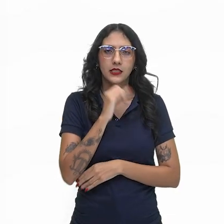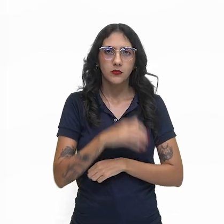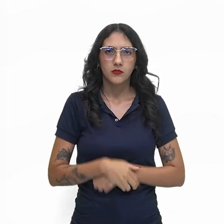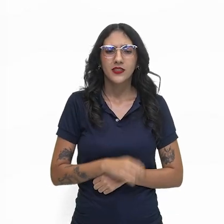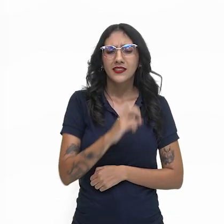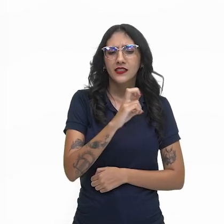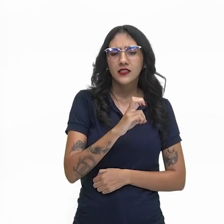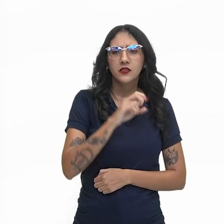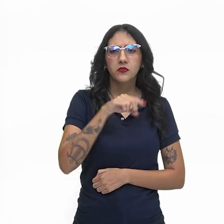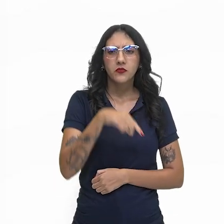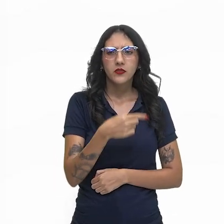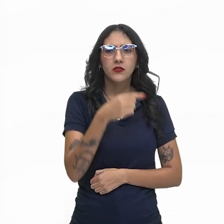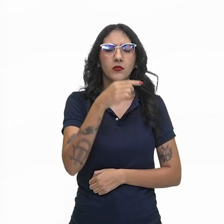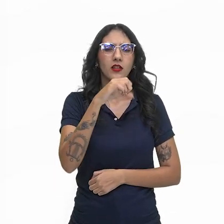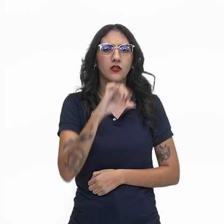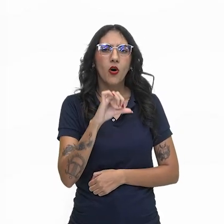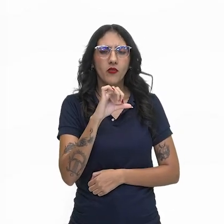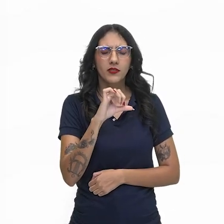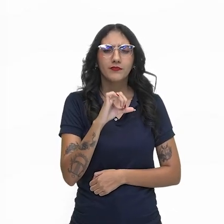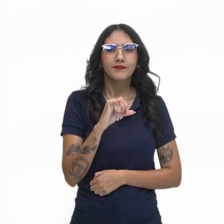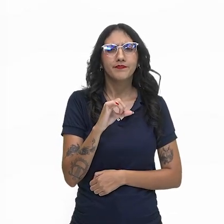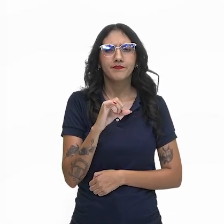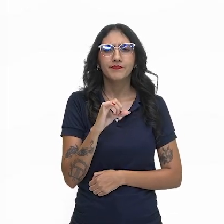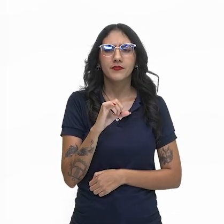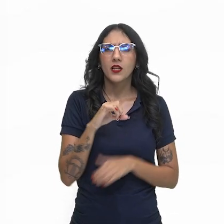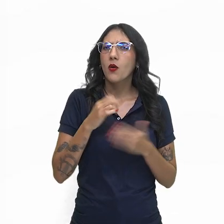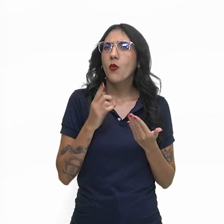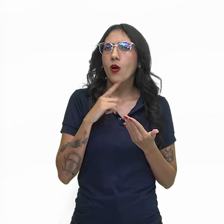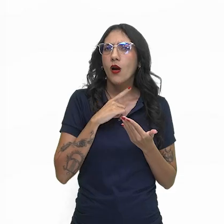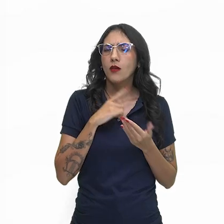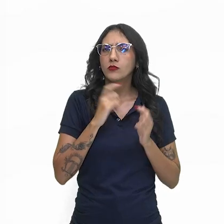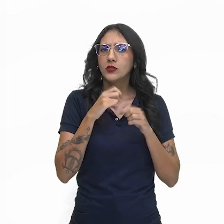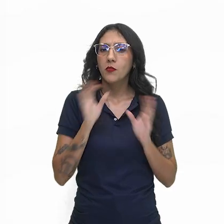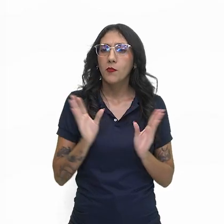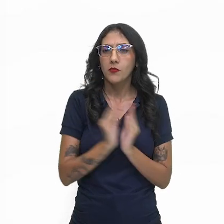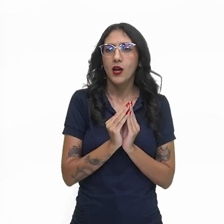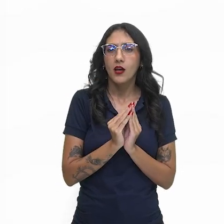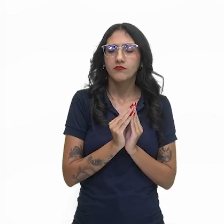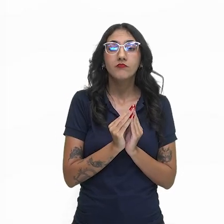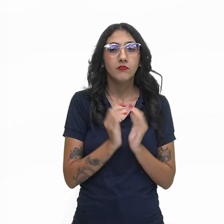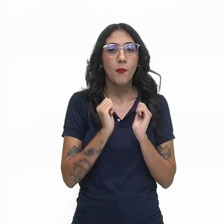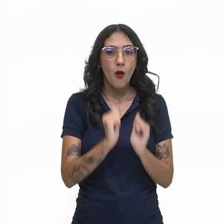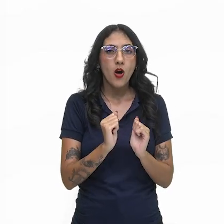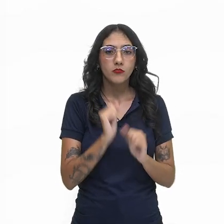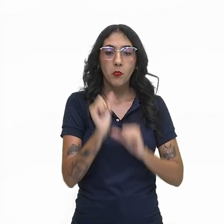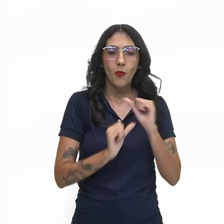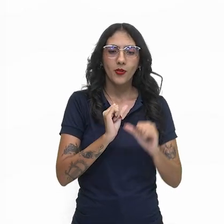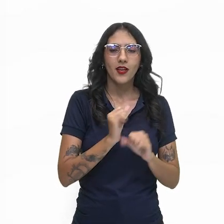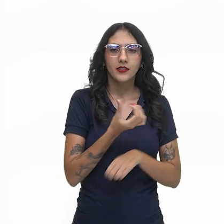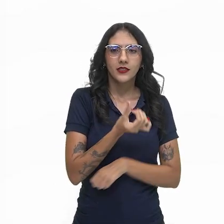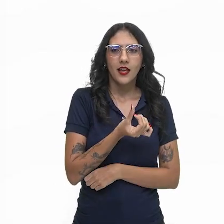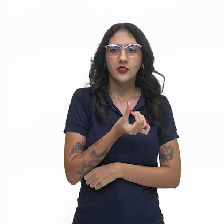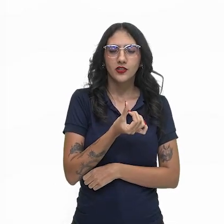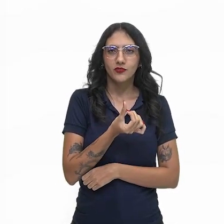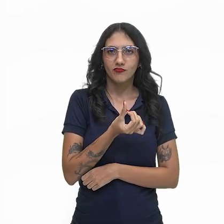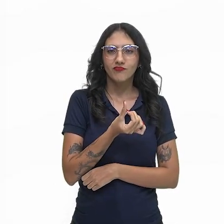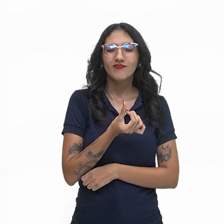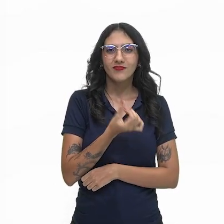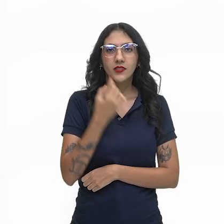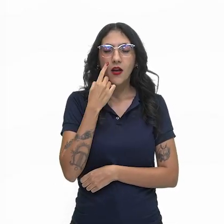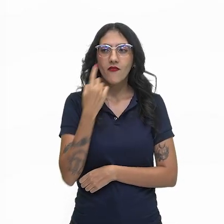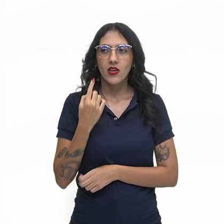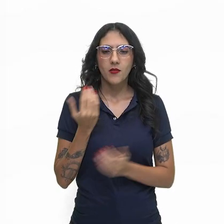5,9. Aí você percebe que eu posso arredondar e colocar para 6. Então, vejam aí